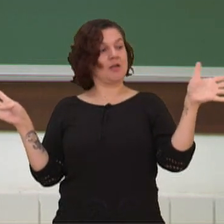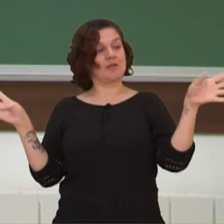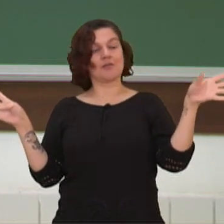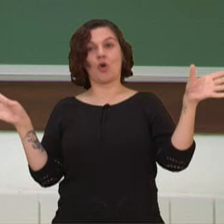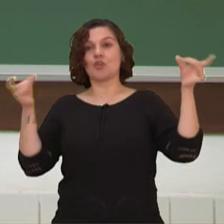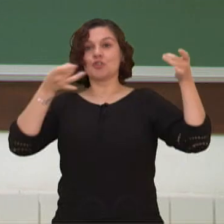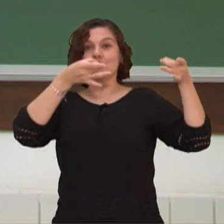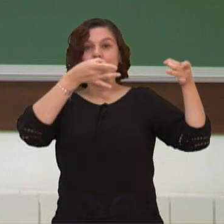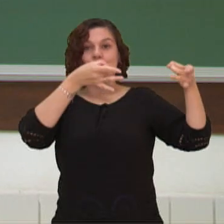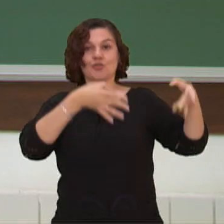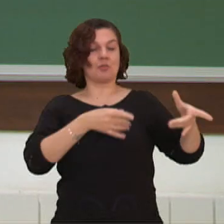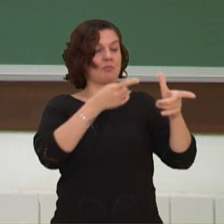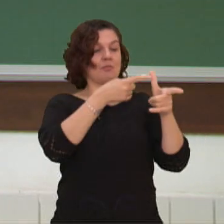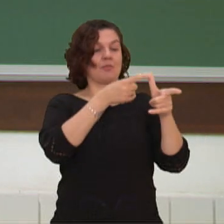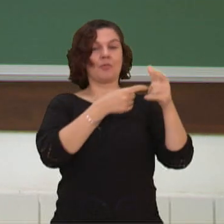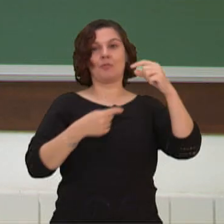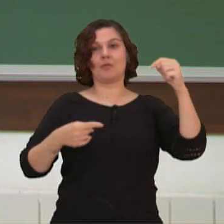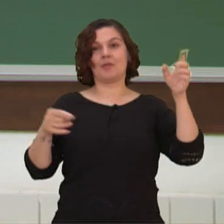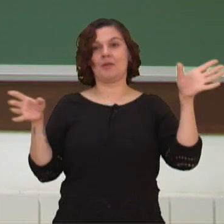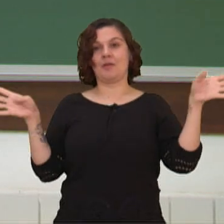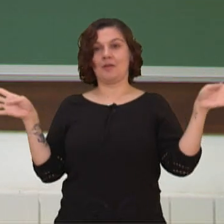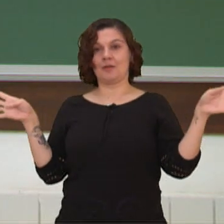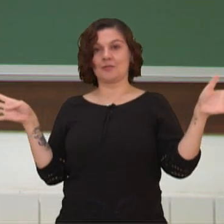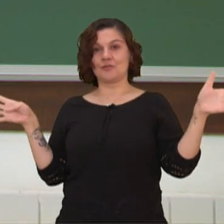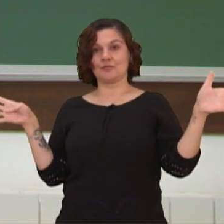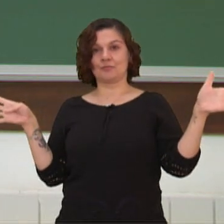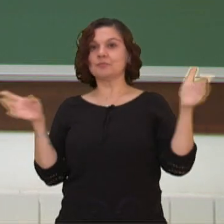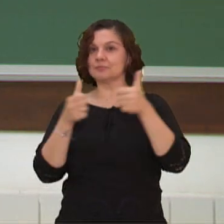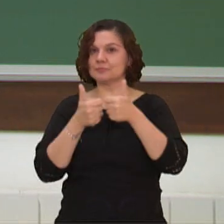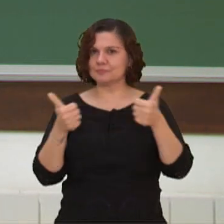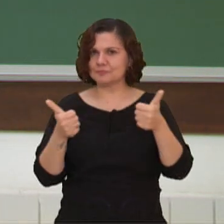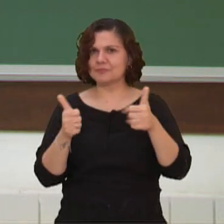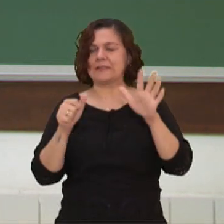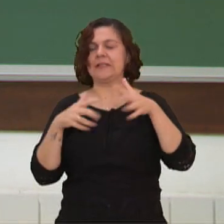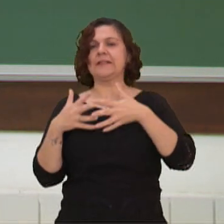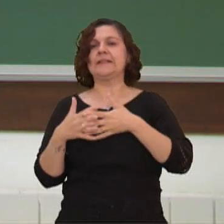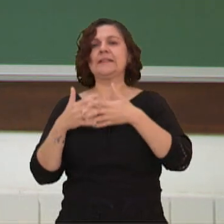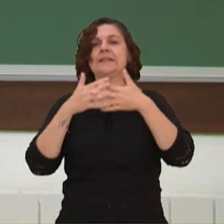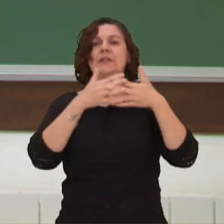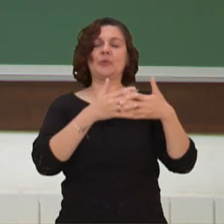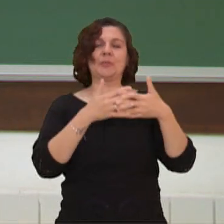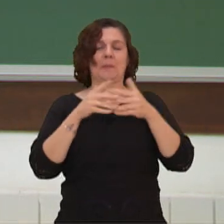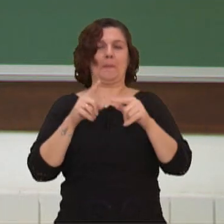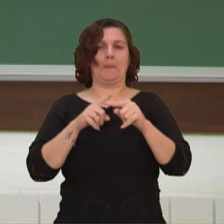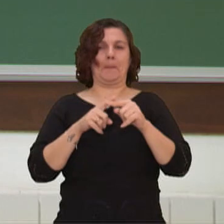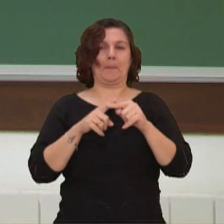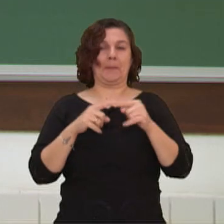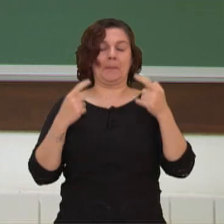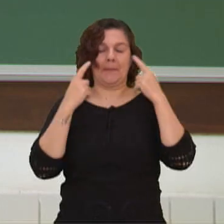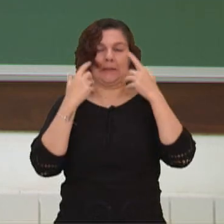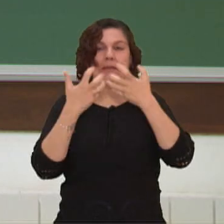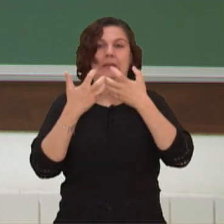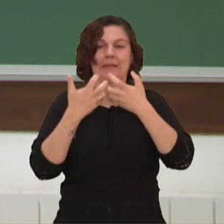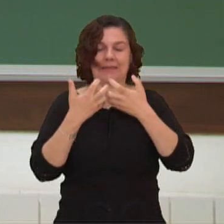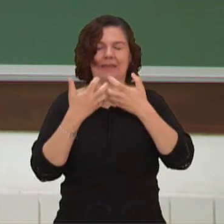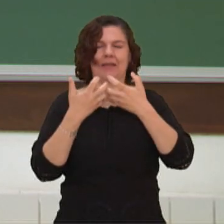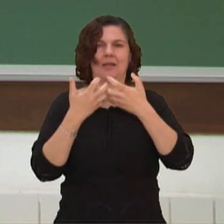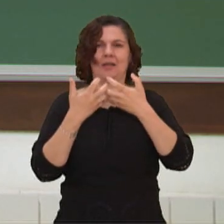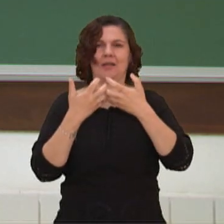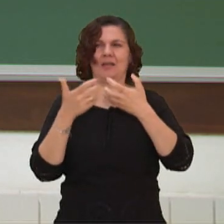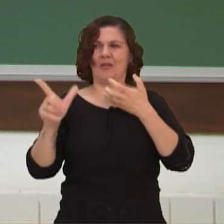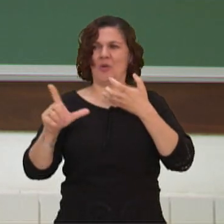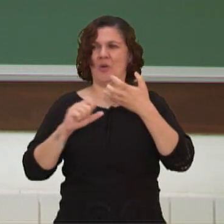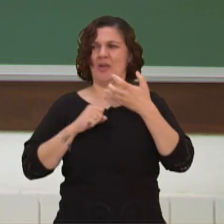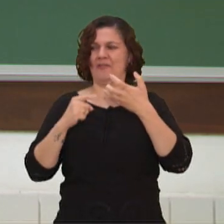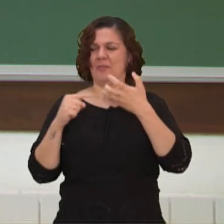carga negativa. Foi? É complicadinho pensar isso, né? Dá uma travada no cérebro. Peraí, eu ganhei e fiquei